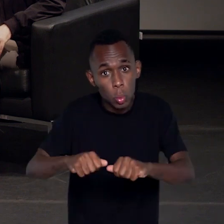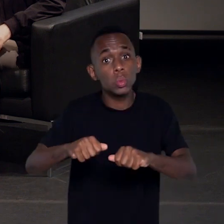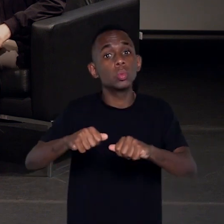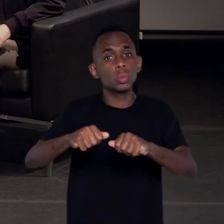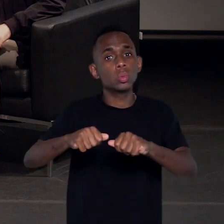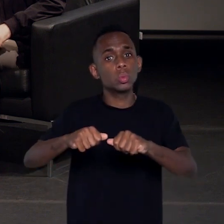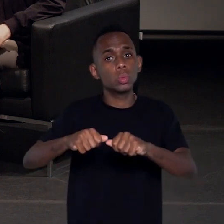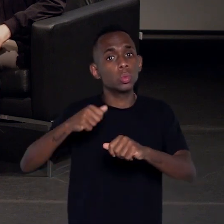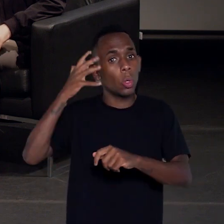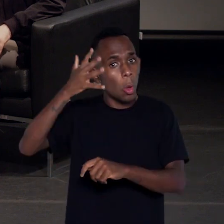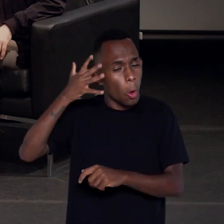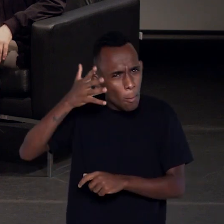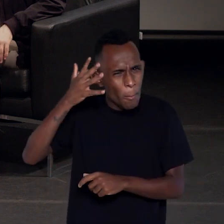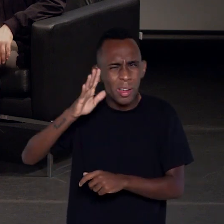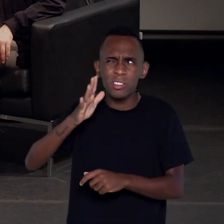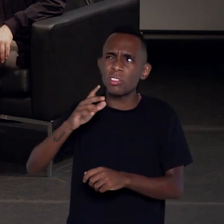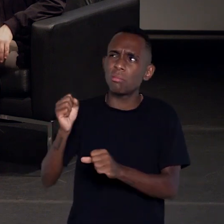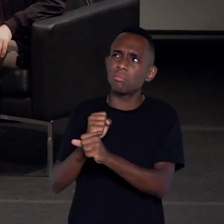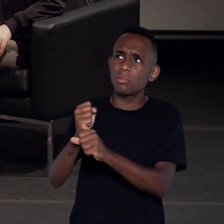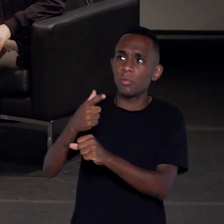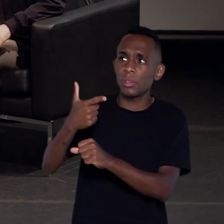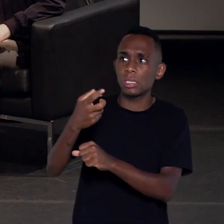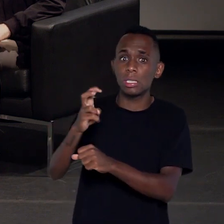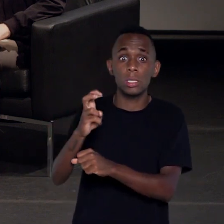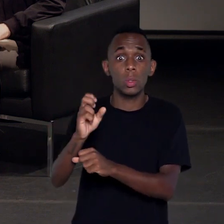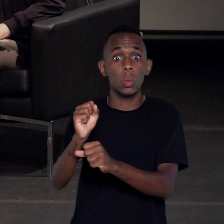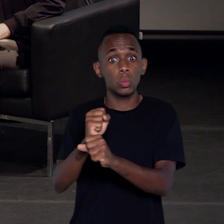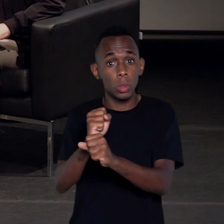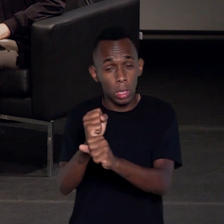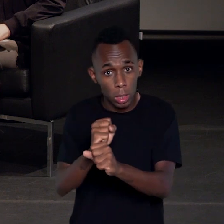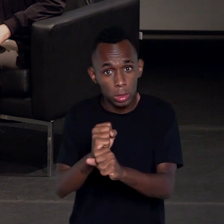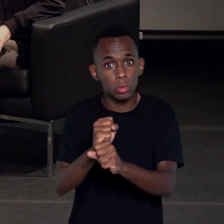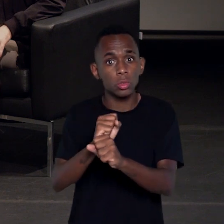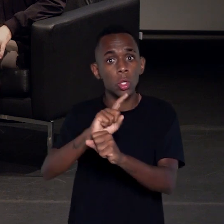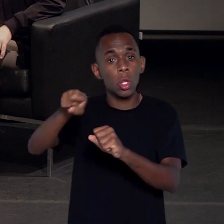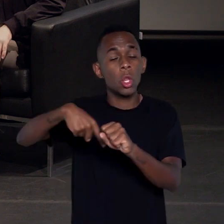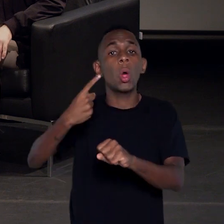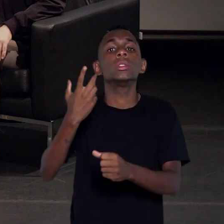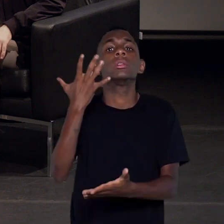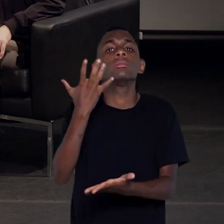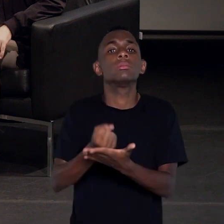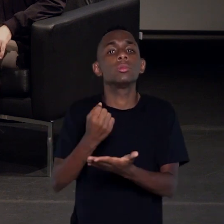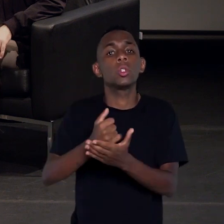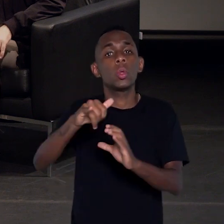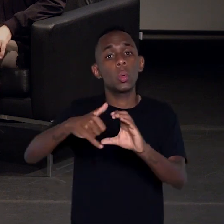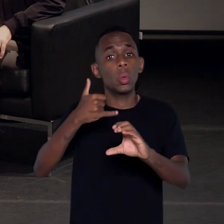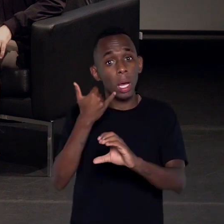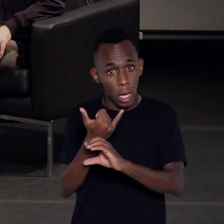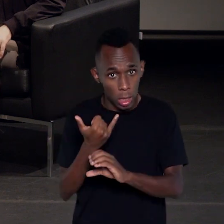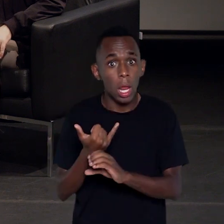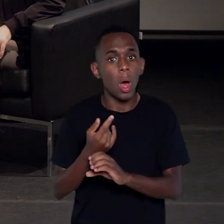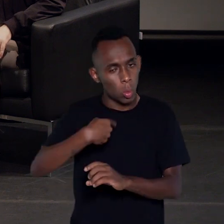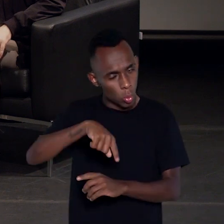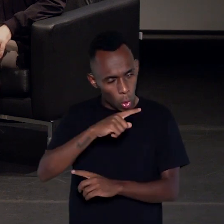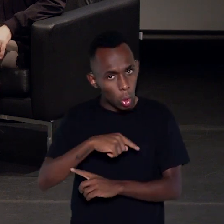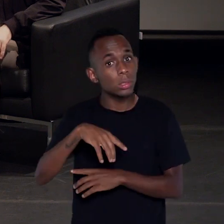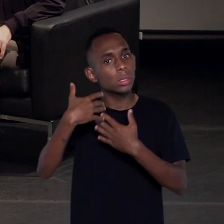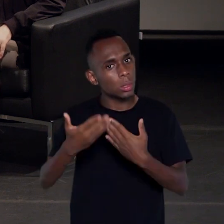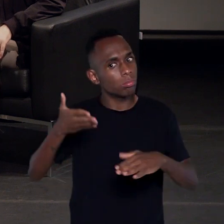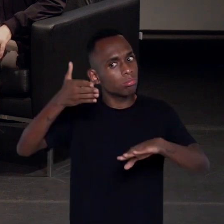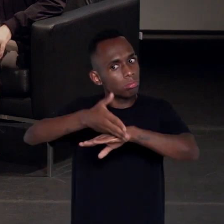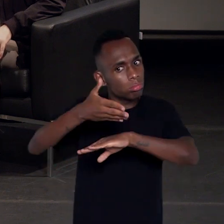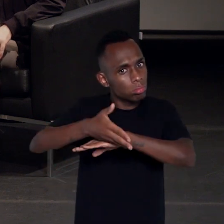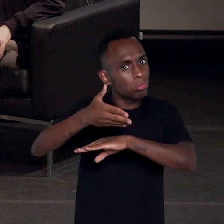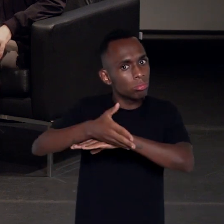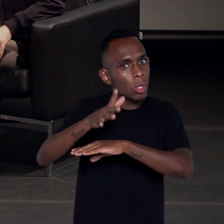gente produz, já há cerca de uns 25, 26 anos, a gente deposita no YouTube do Sempre um Papo. Então, acessem o YouTube,